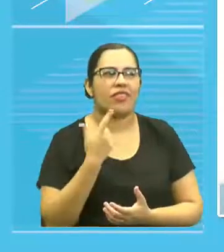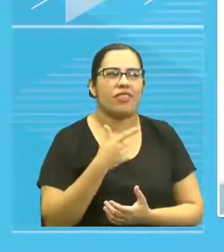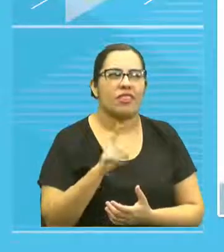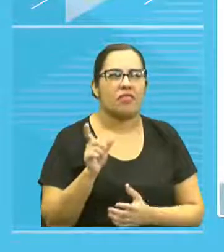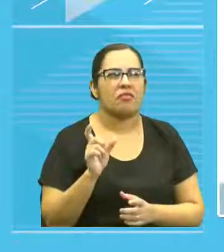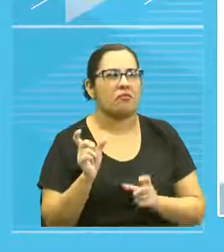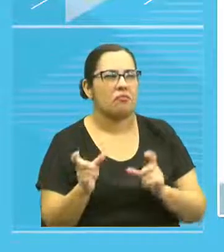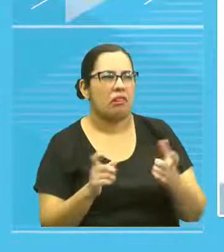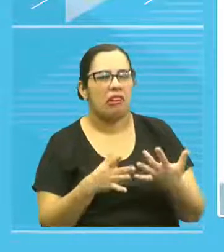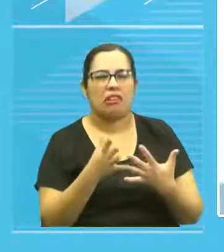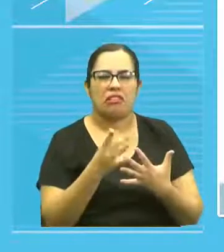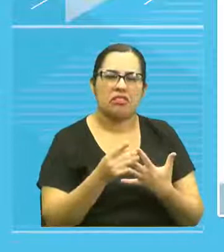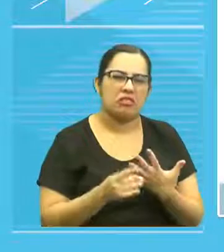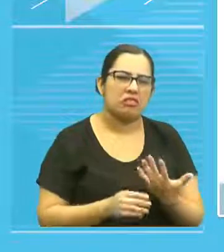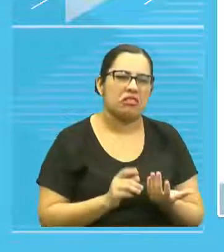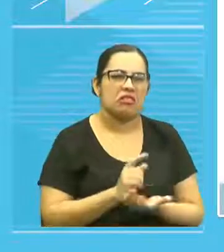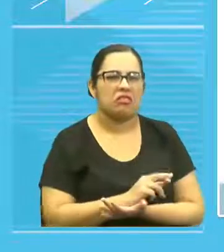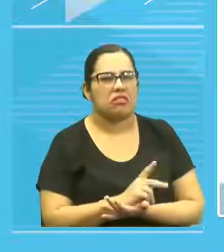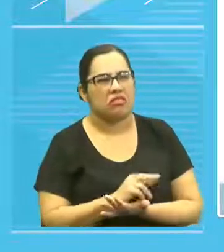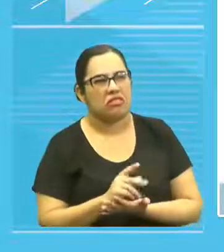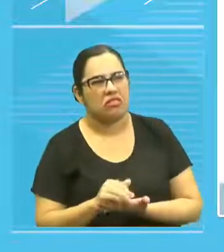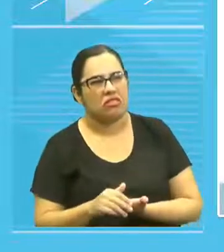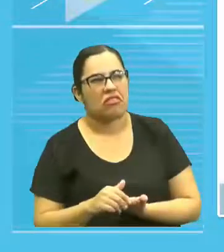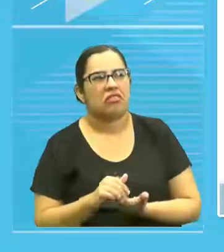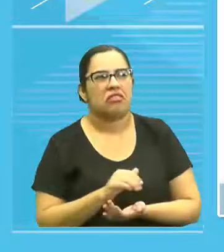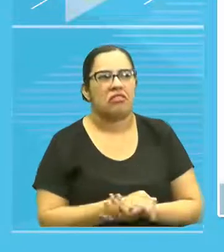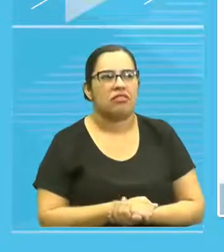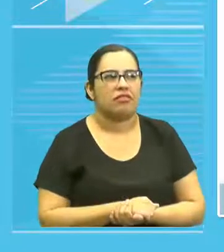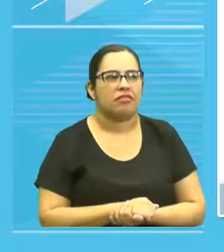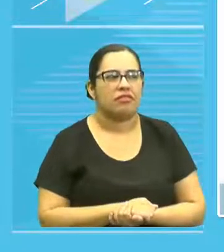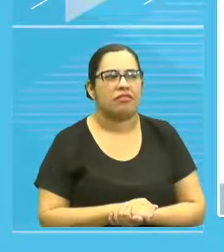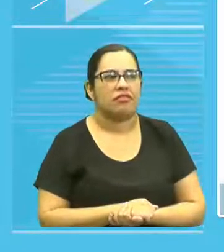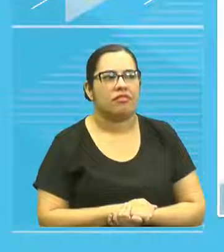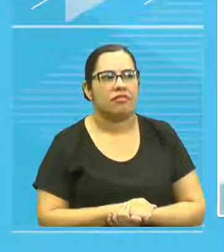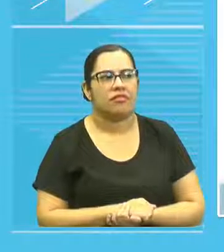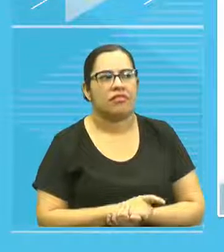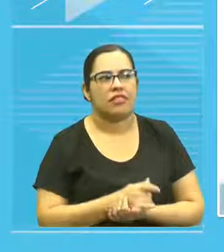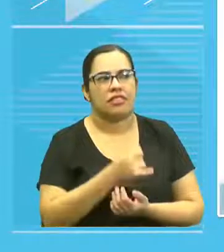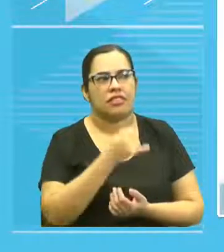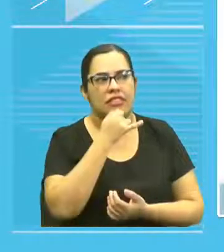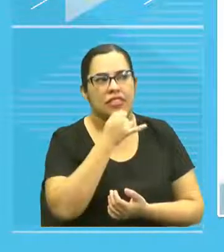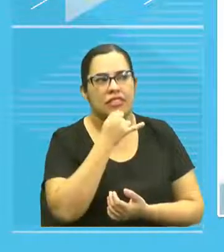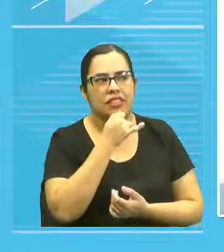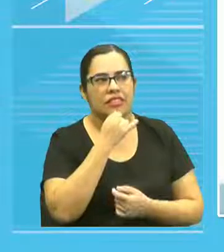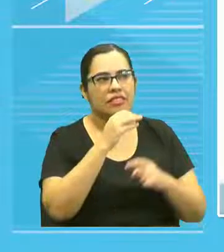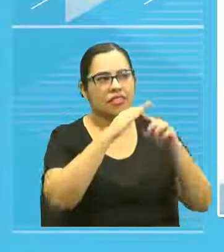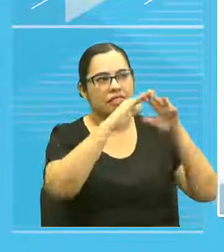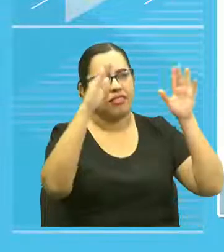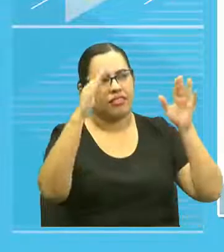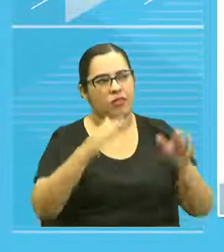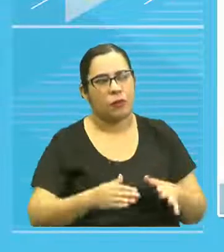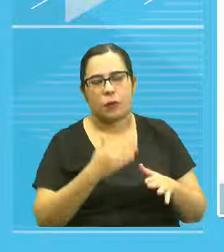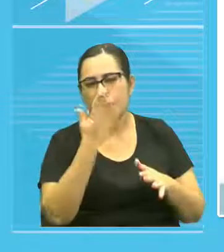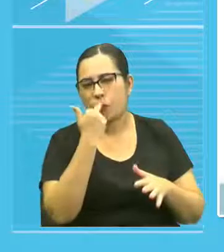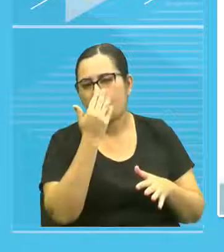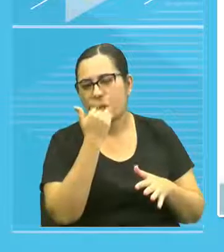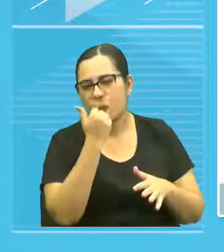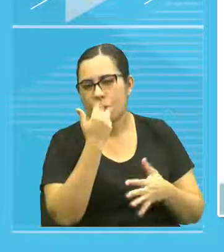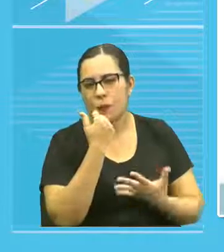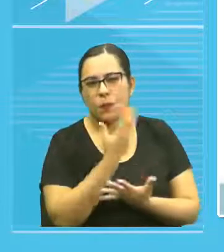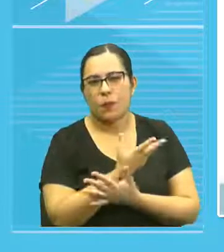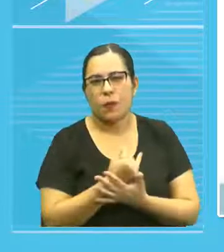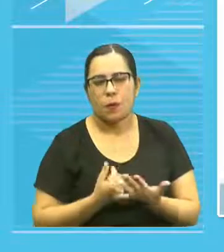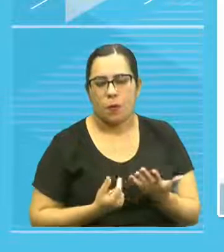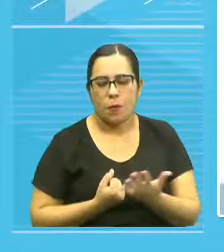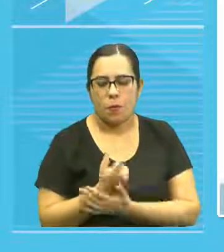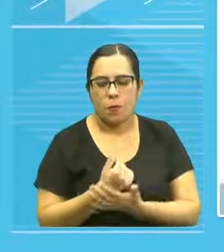descrição descrição dispensa dispensa lá na casa de Jorge tá cheio de alimentos que ele